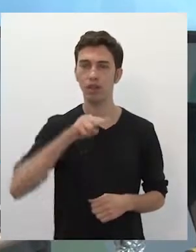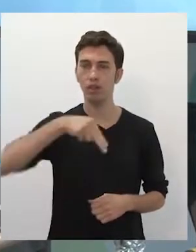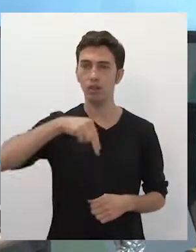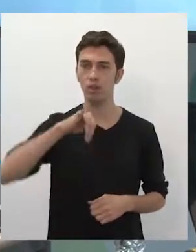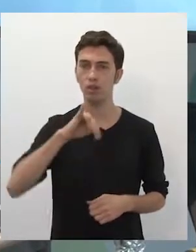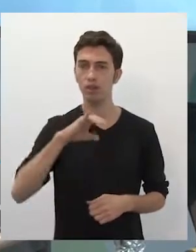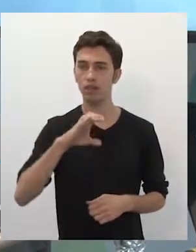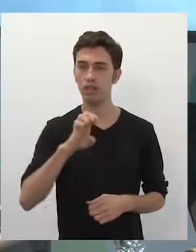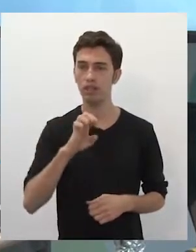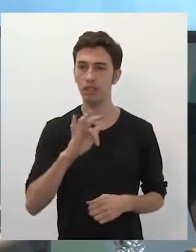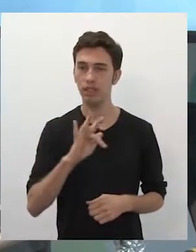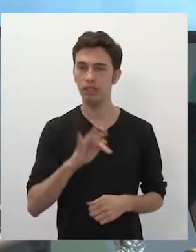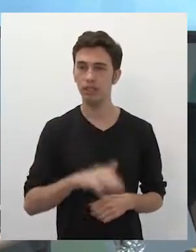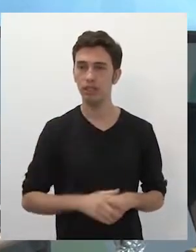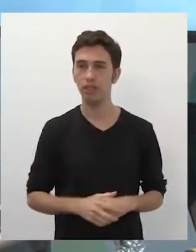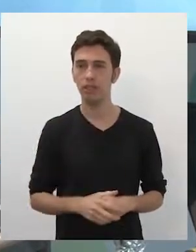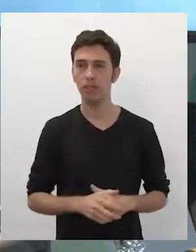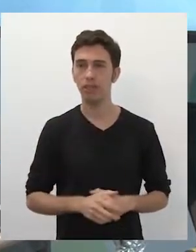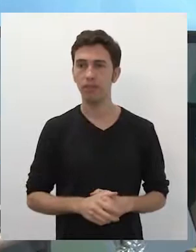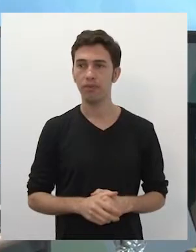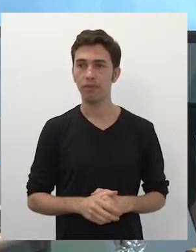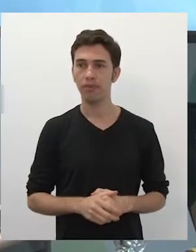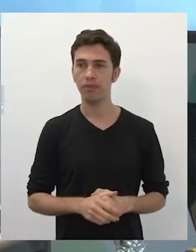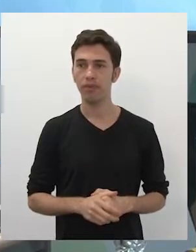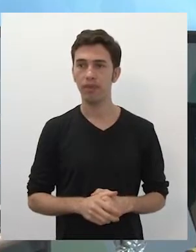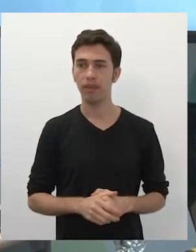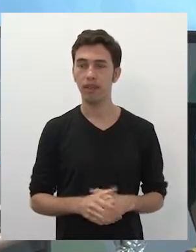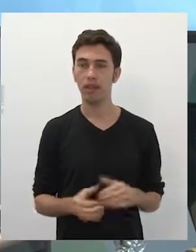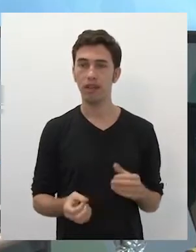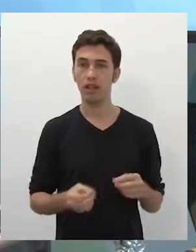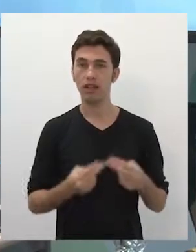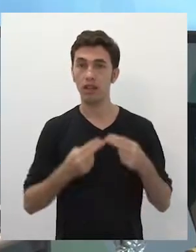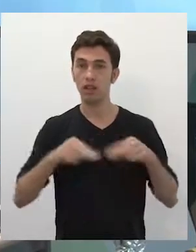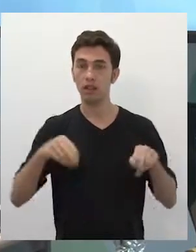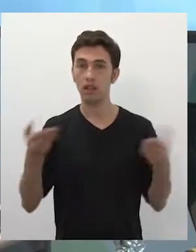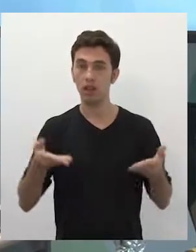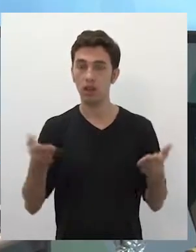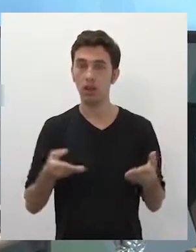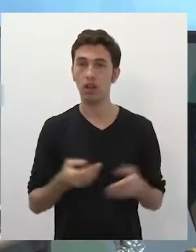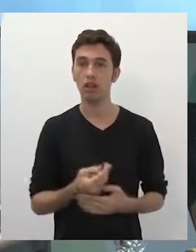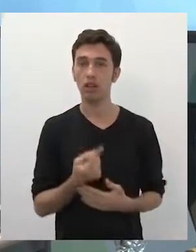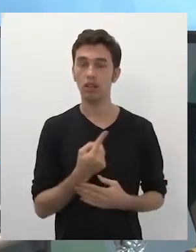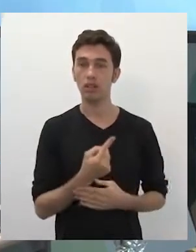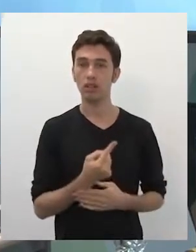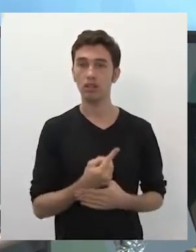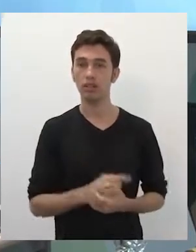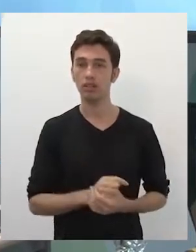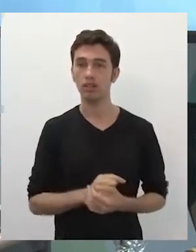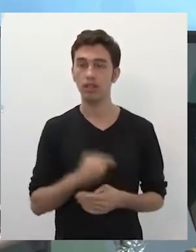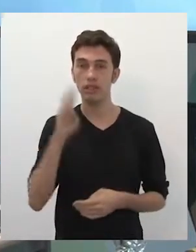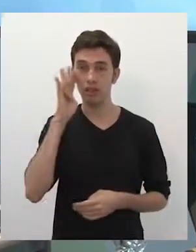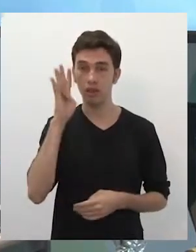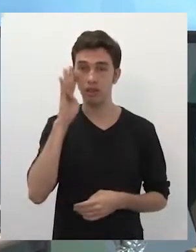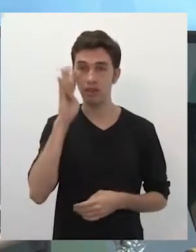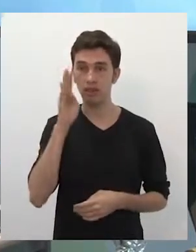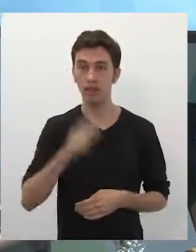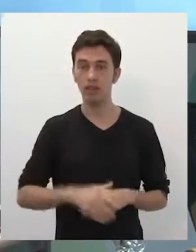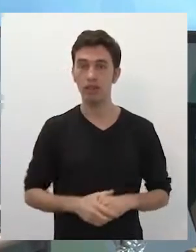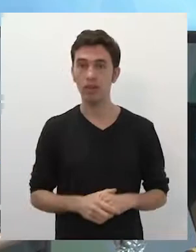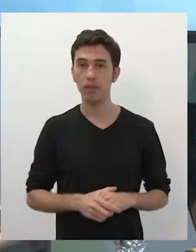Infância. Lançou, esta quinta-feira, o maior apelo de emergência da história da agência no valor